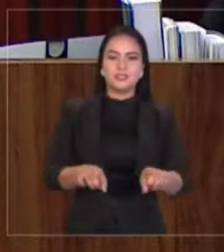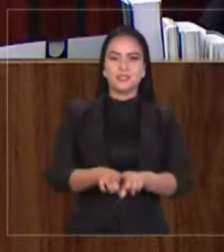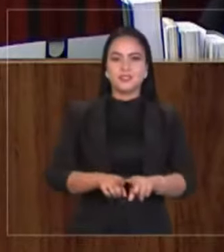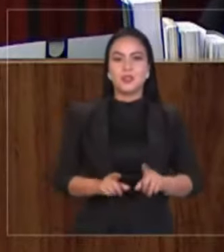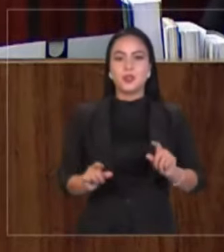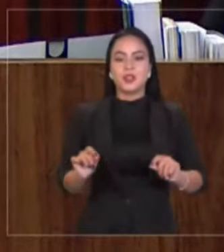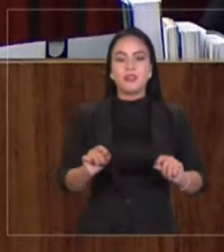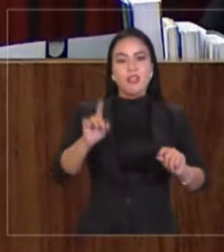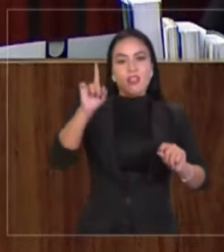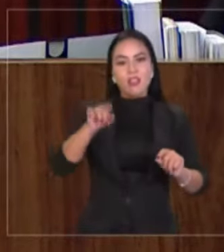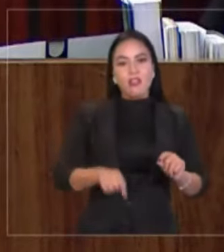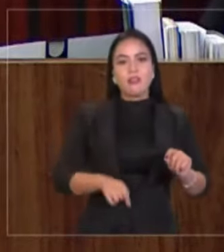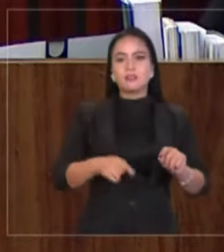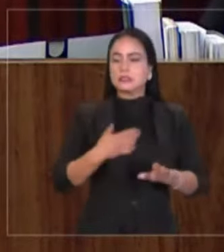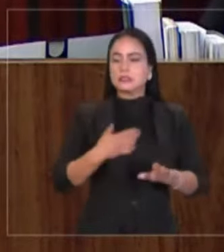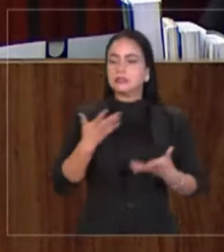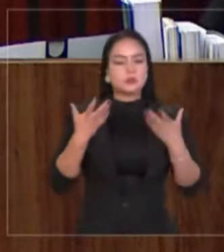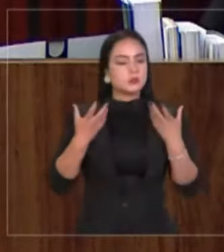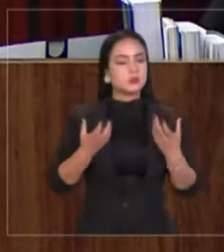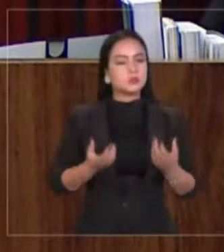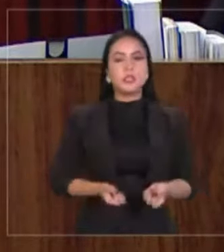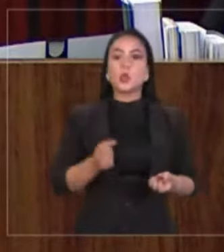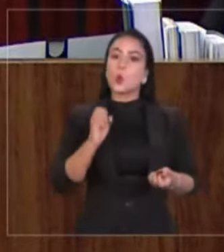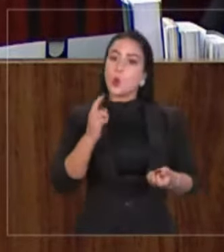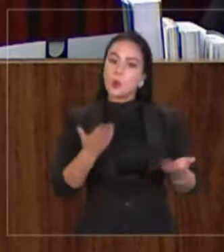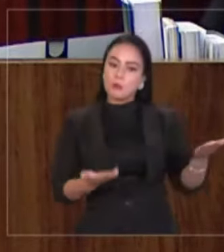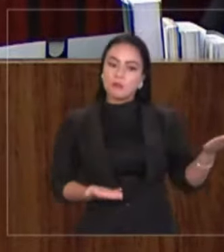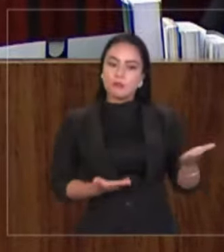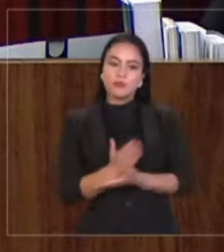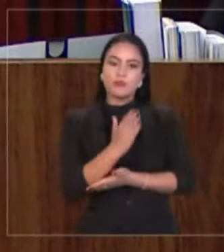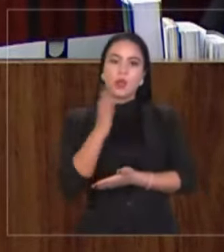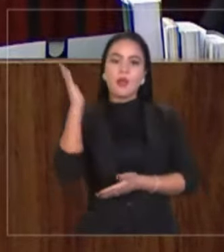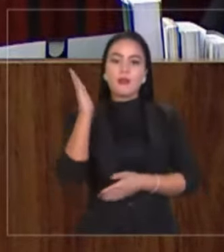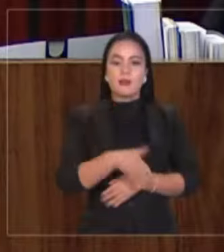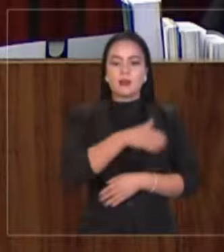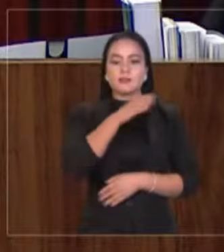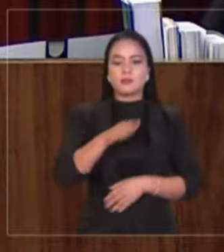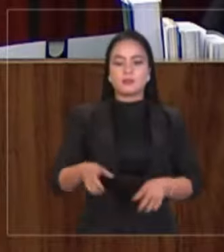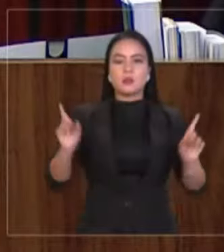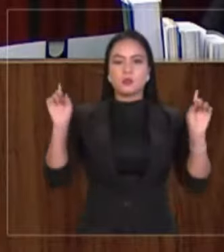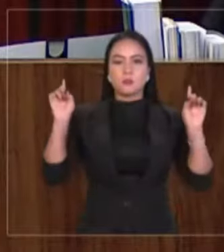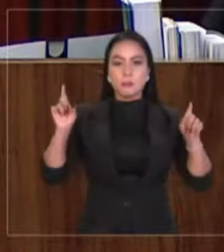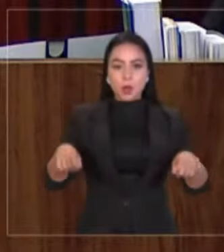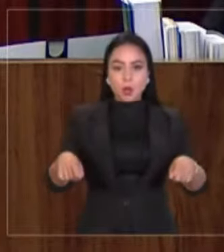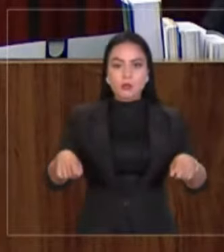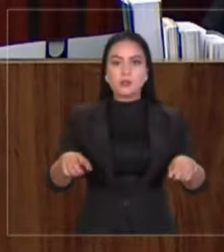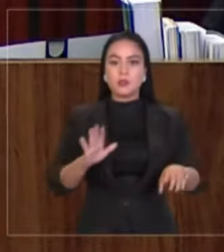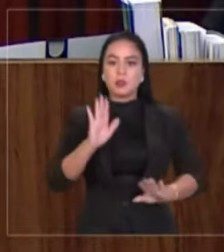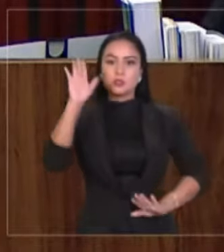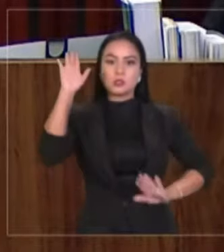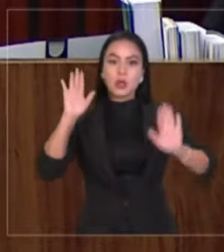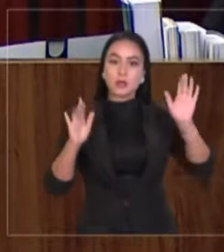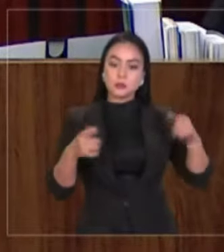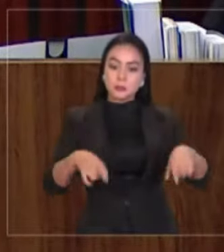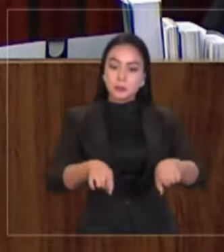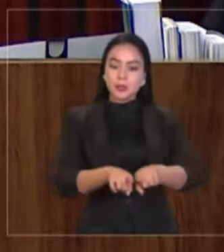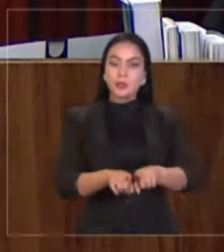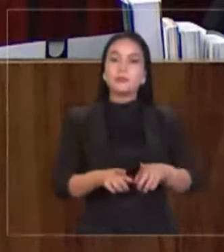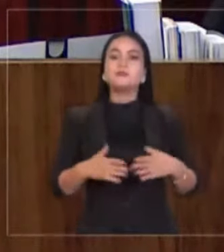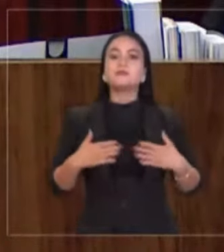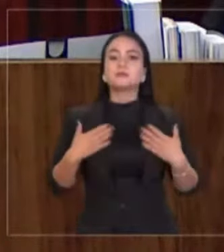seja indeferindo seja deferindo a cassação de registro a cassação de Mandato a inelegibilidade eh